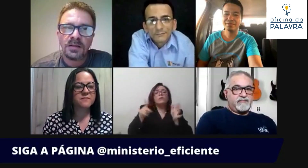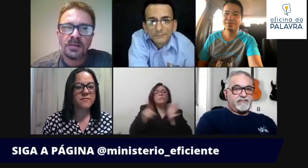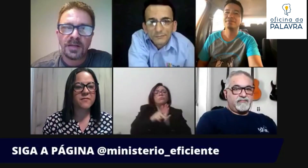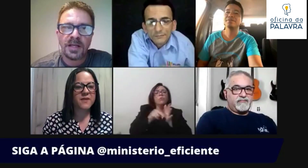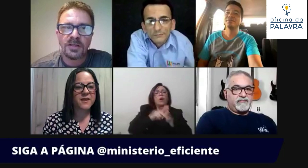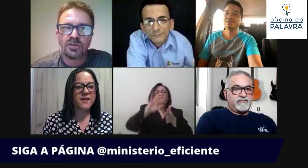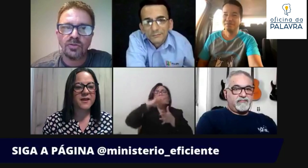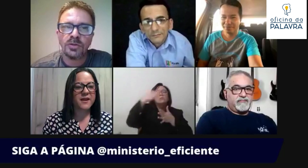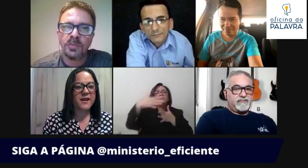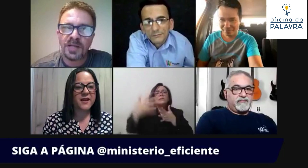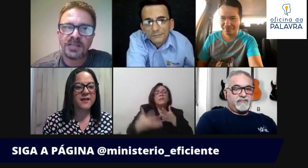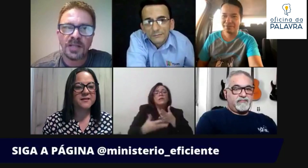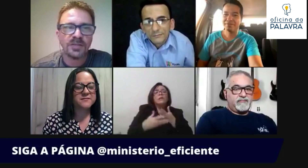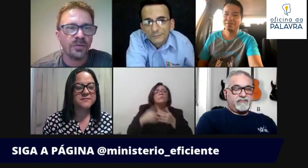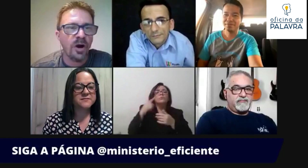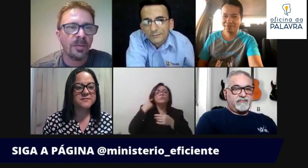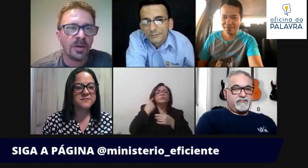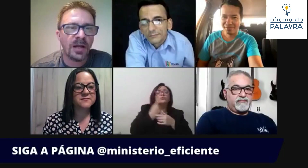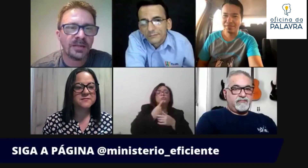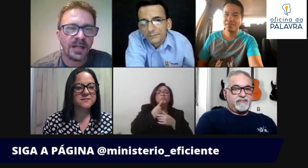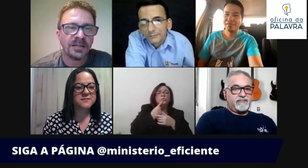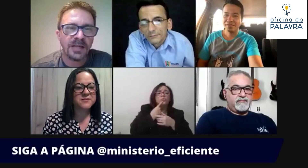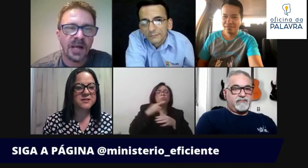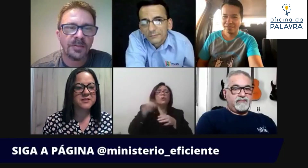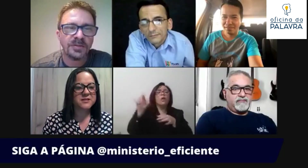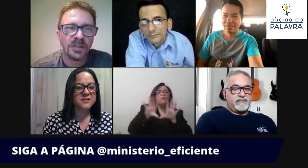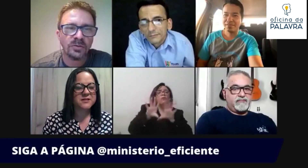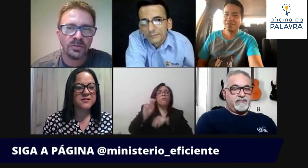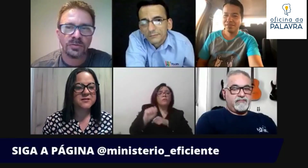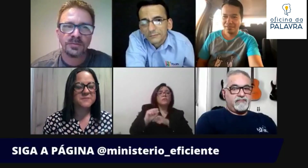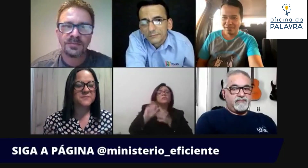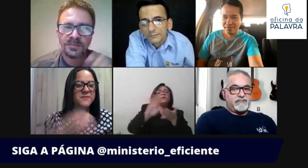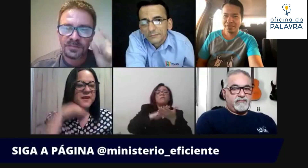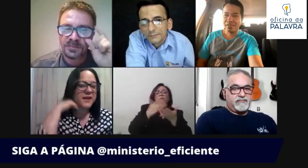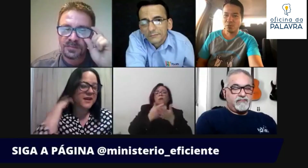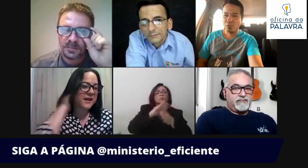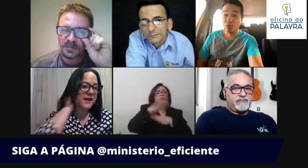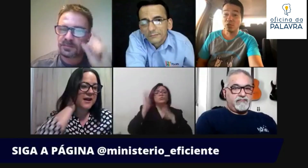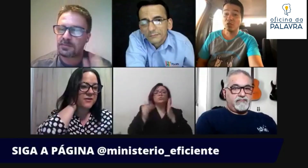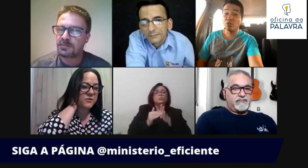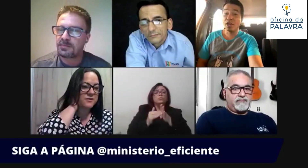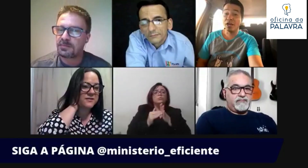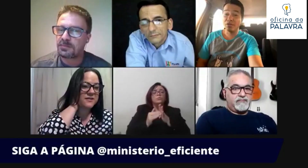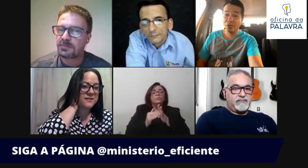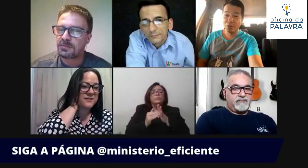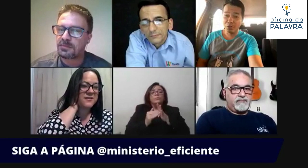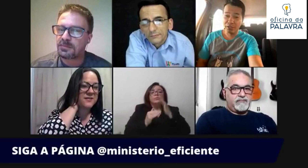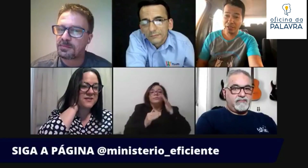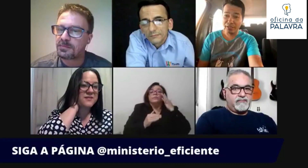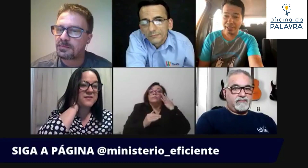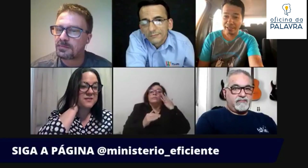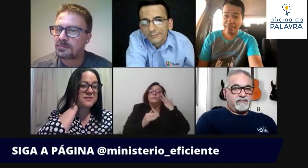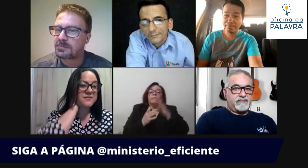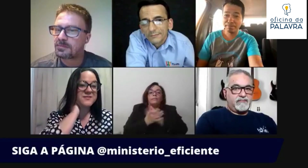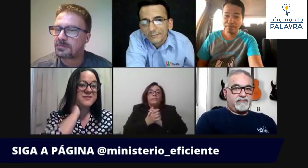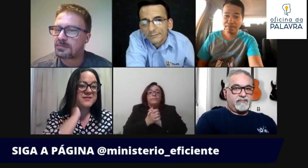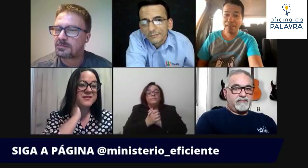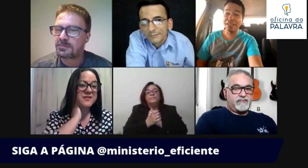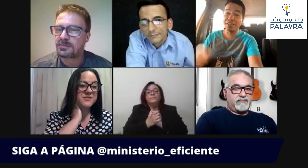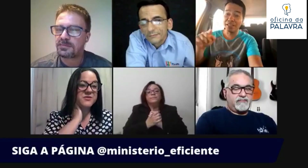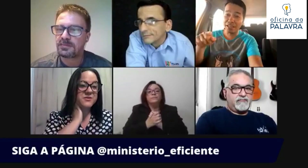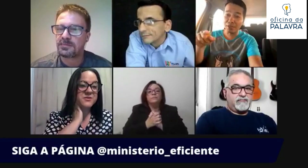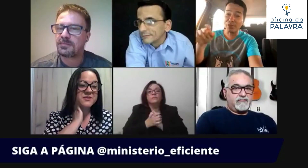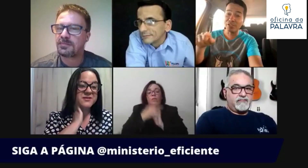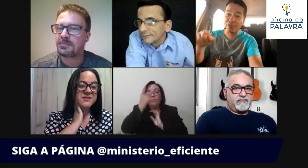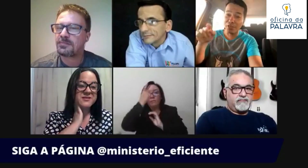quem é surdo, parece que eles formam lá, tem intérprete, tem tudo. É o pastor Eduardo que coordena lá, né?